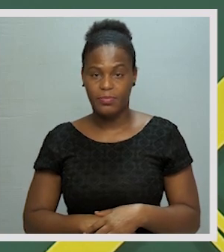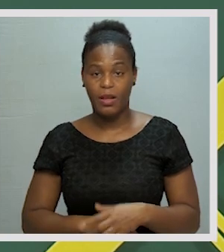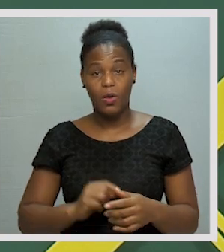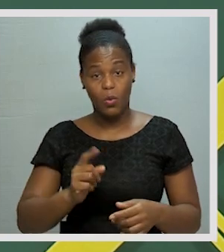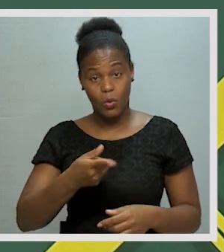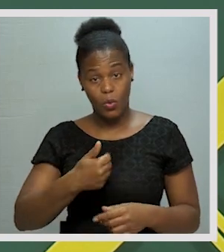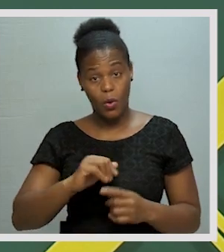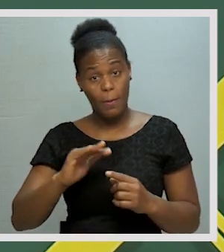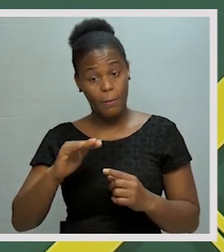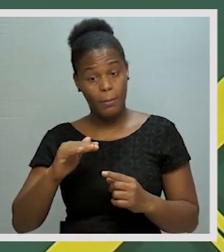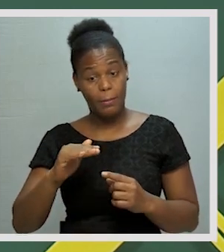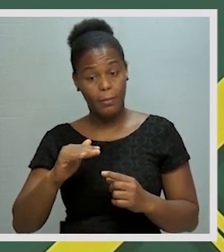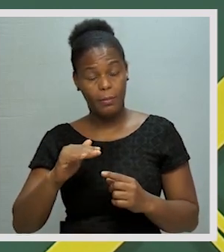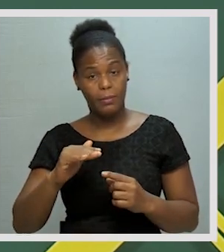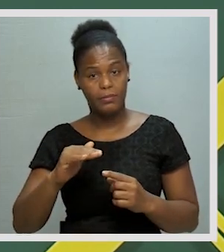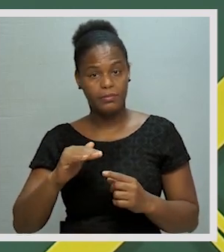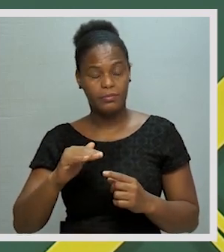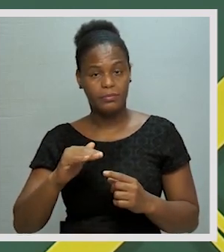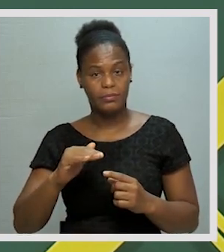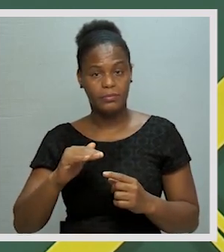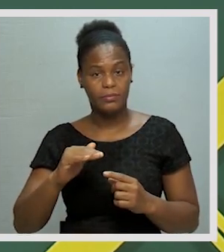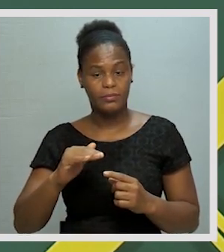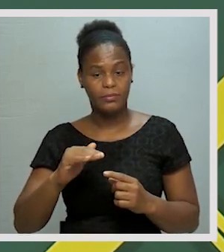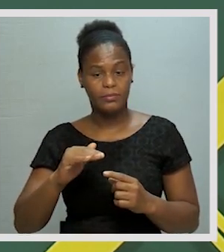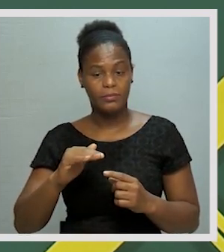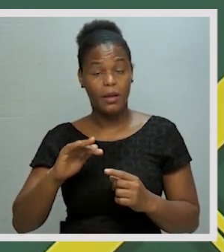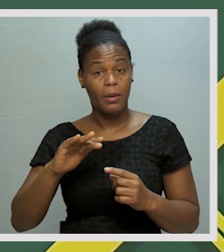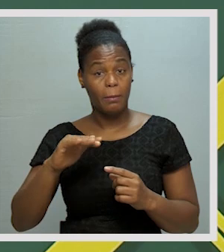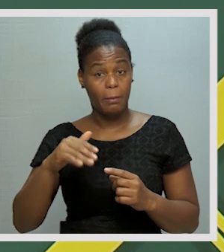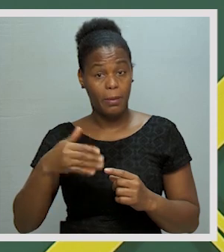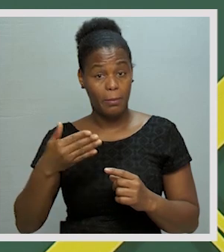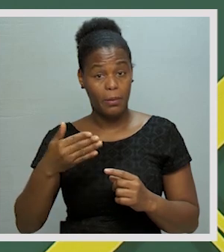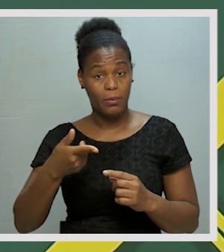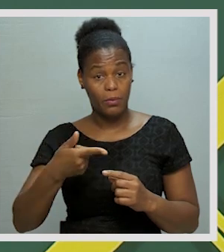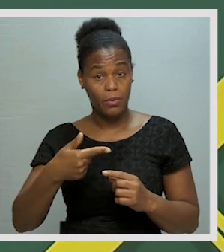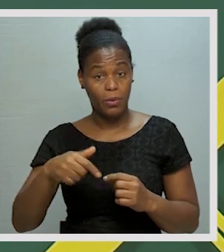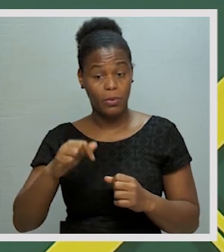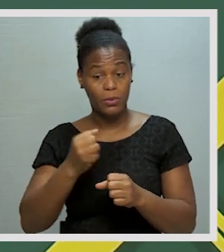a ordem das unidades, a ordem das dezenas,